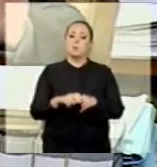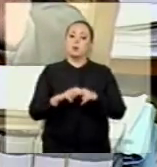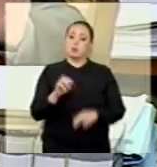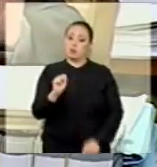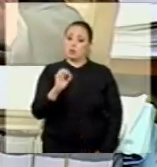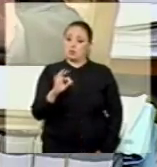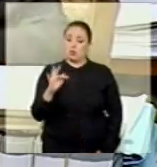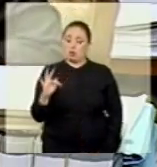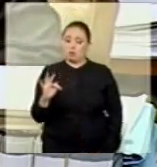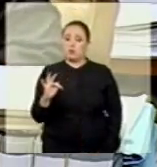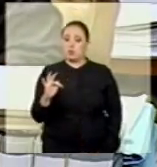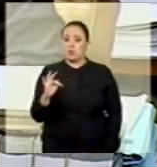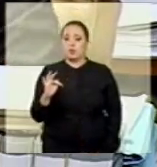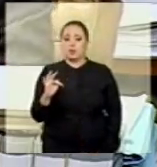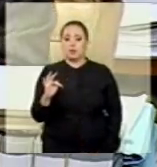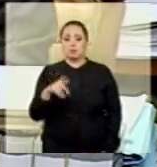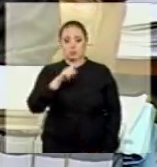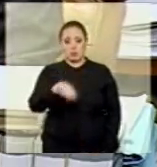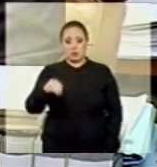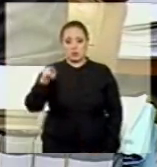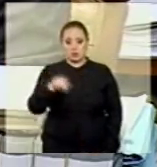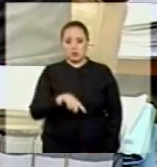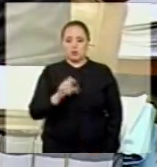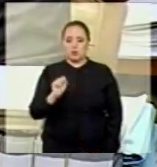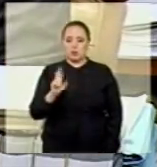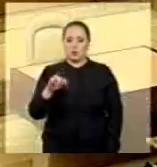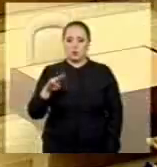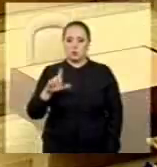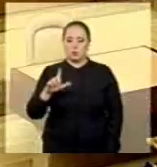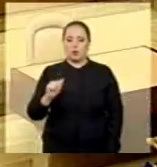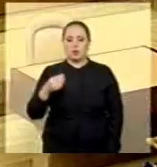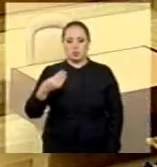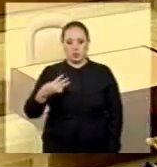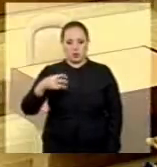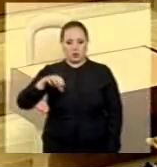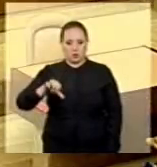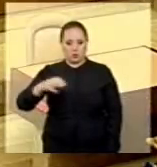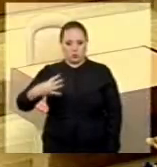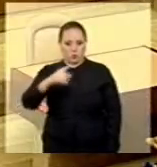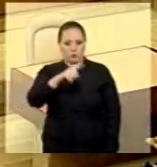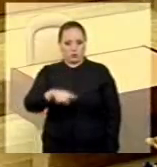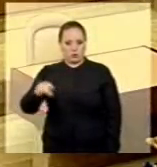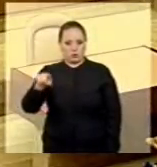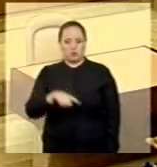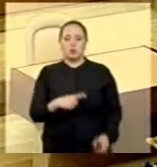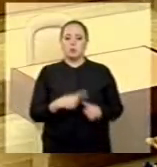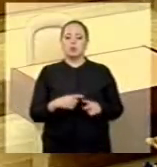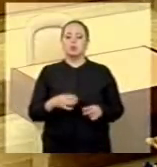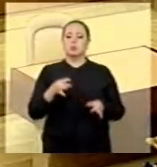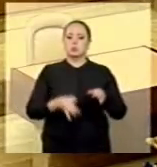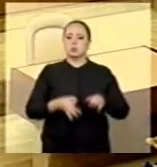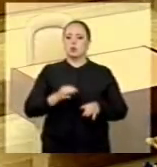Tribunal Federal cancelou a súmula 394, quando do julgamento da questão de ordem no